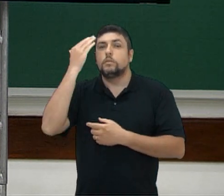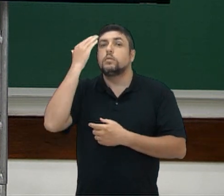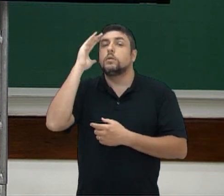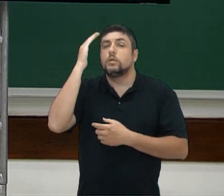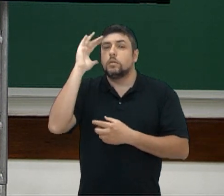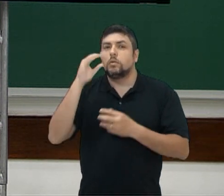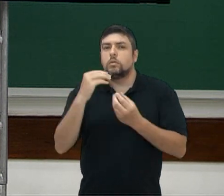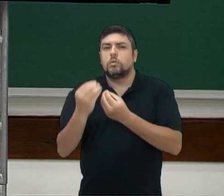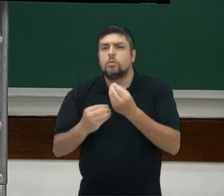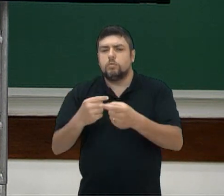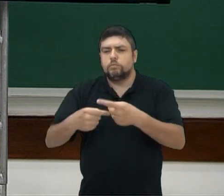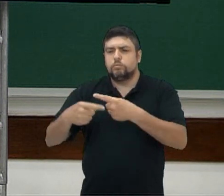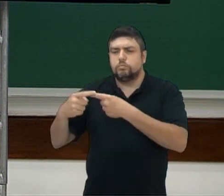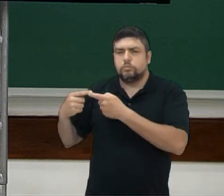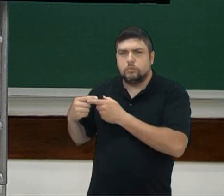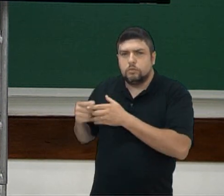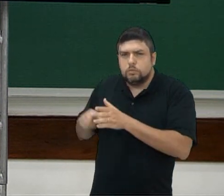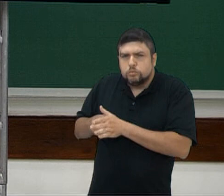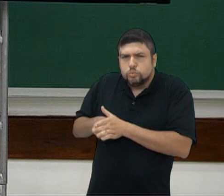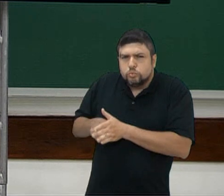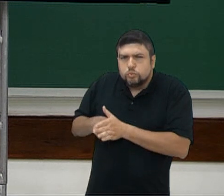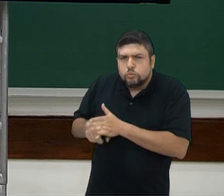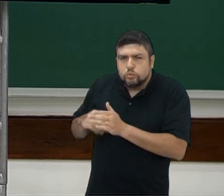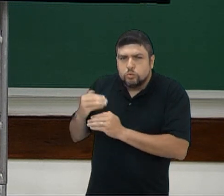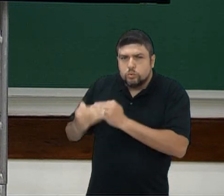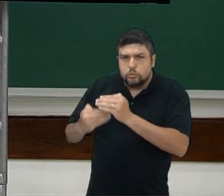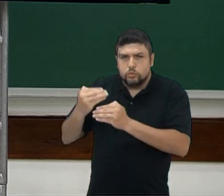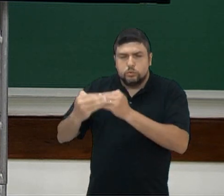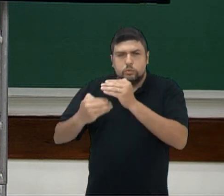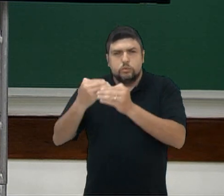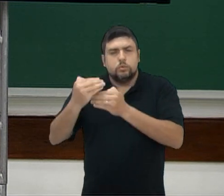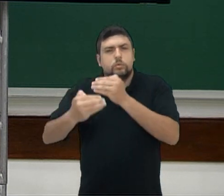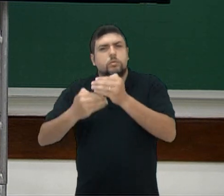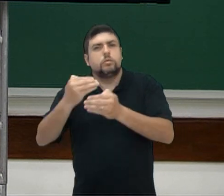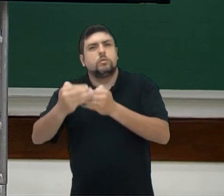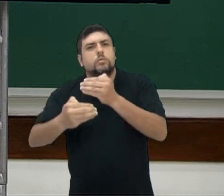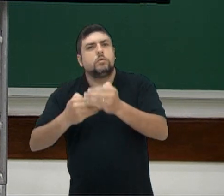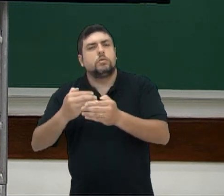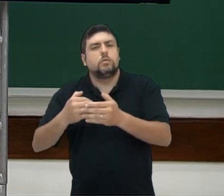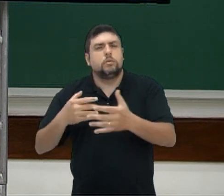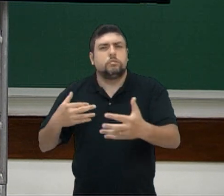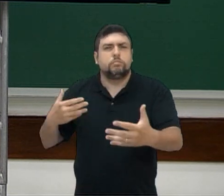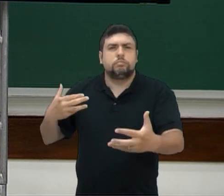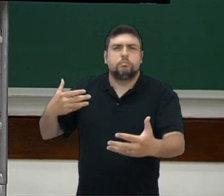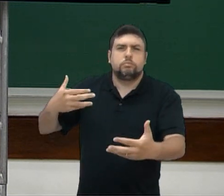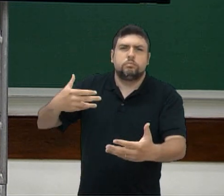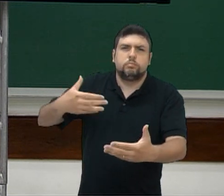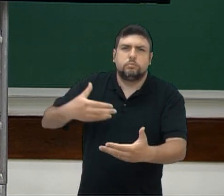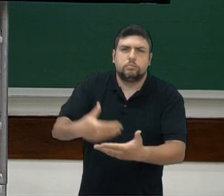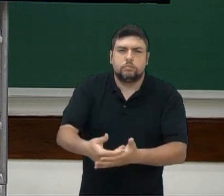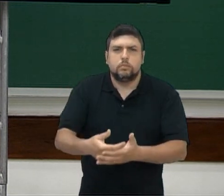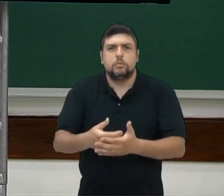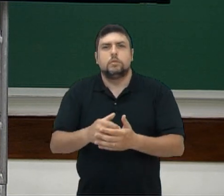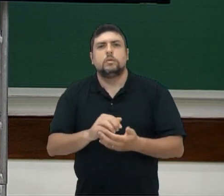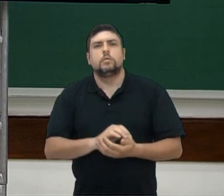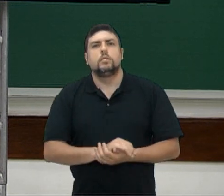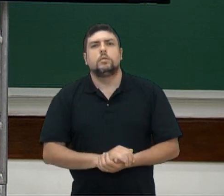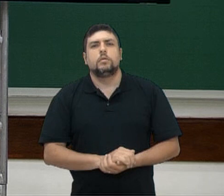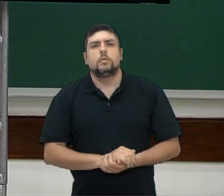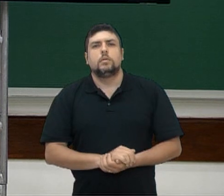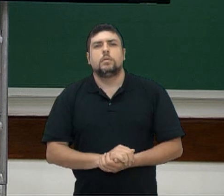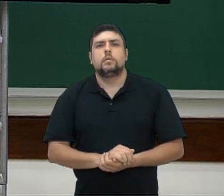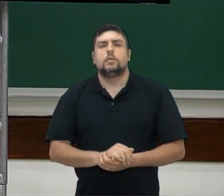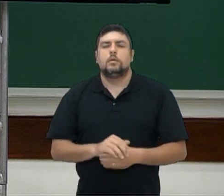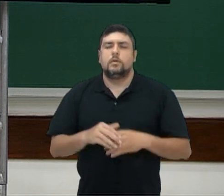os seus avanços, quais foram os seus desenvolvimentos e como ela foi caminhando ao longo desses séculos e milênios.